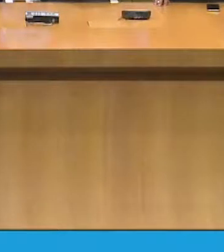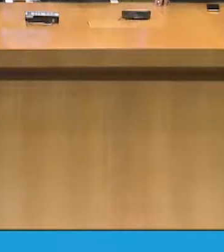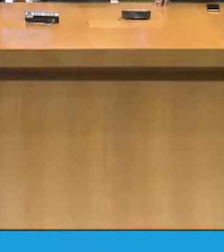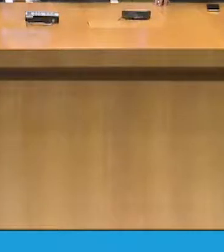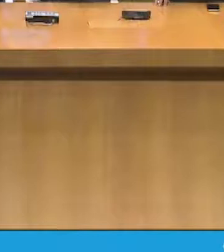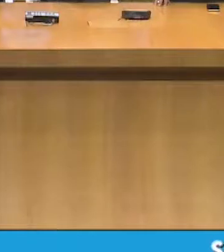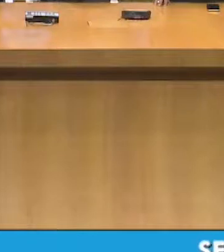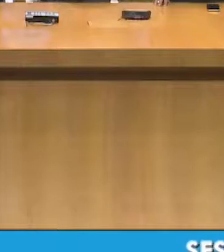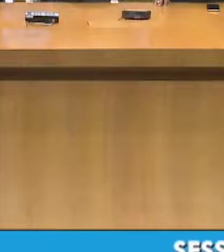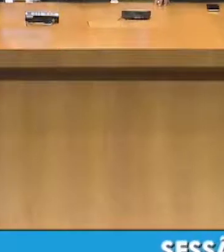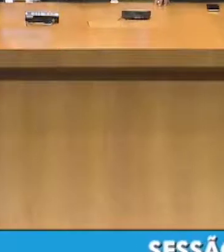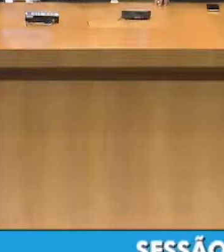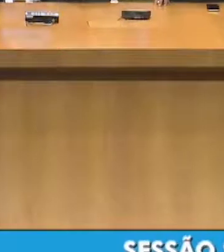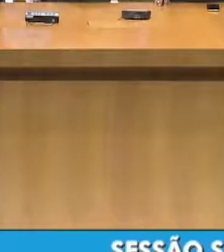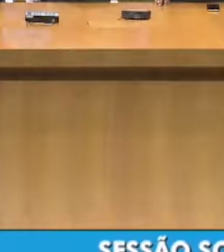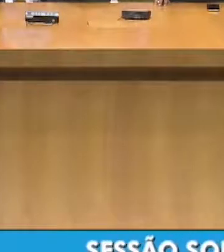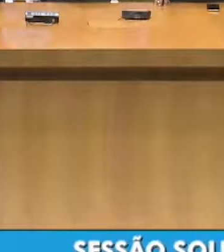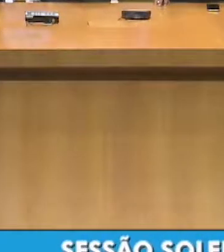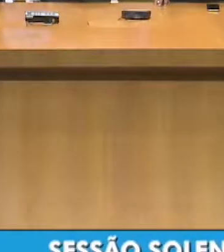Tam chavshi